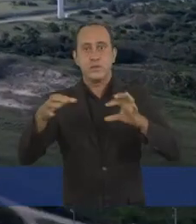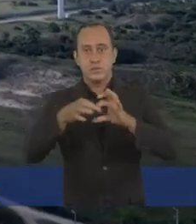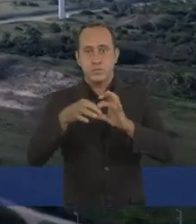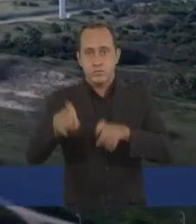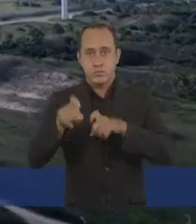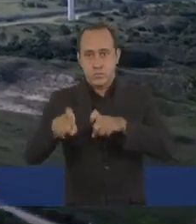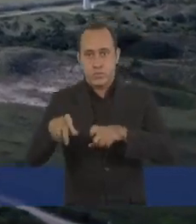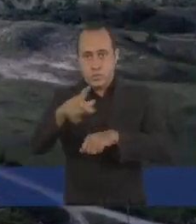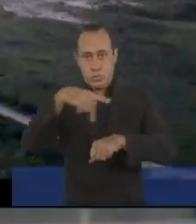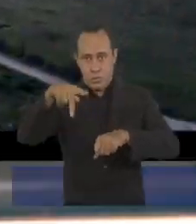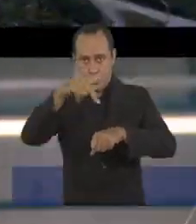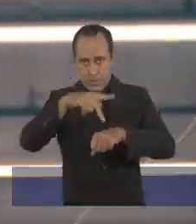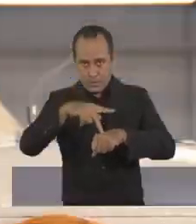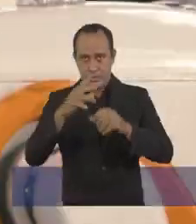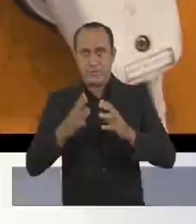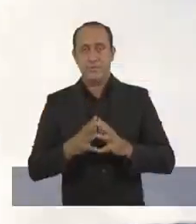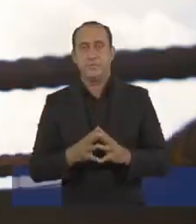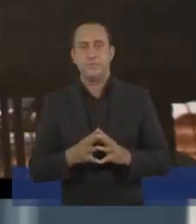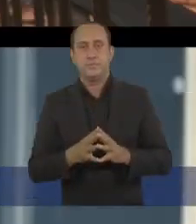fronteiras agrícolas do país.